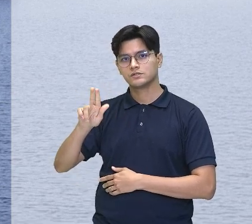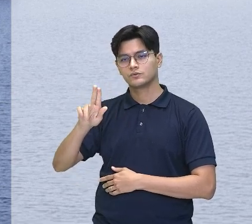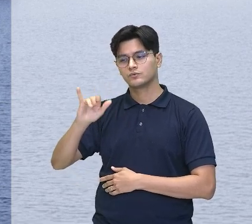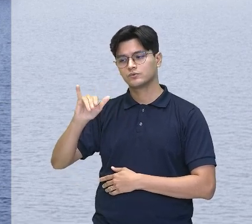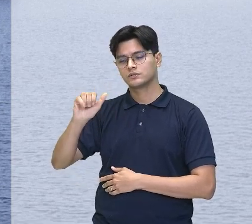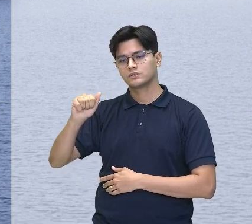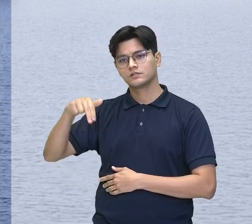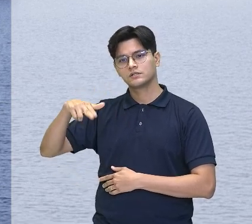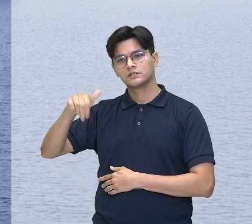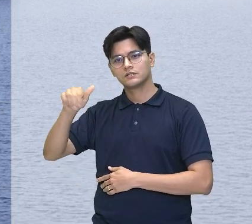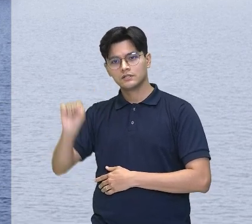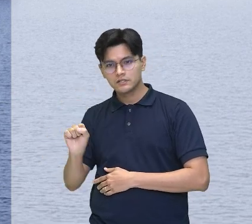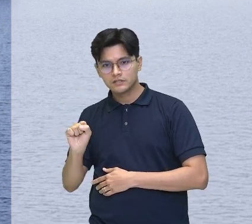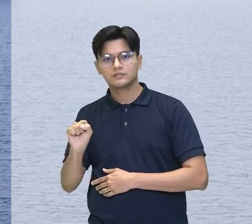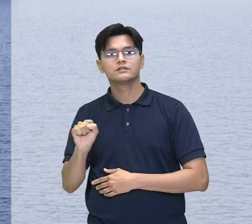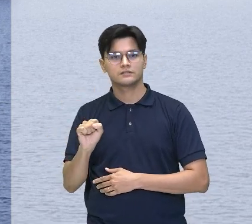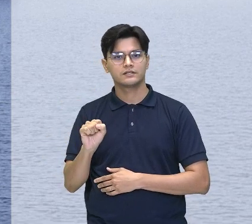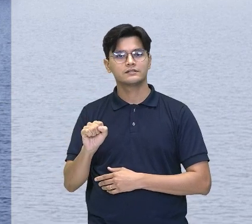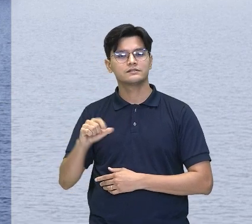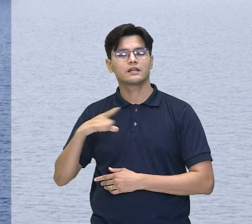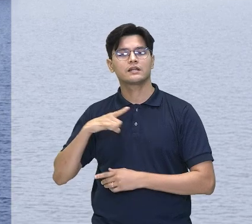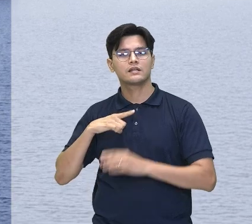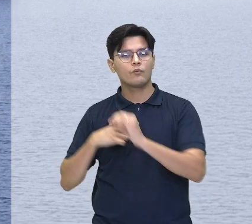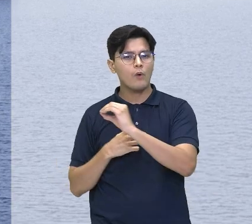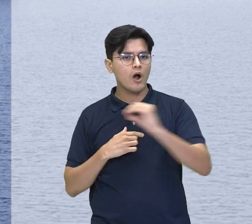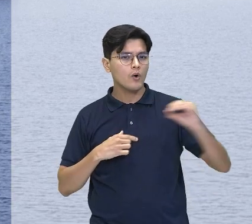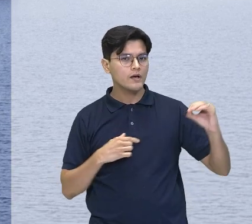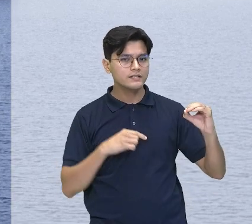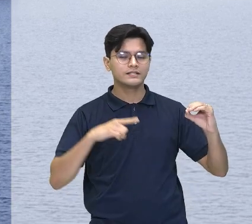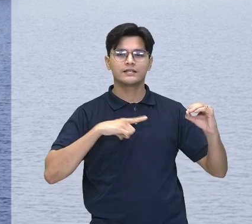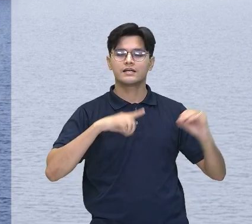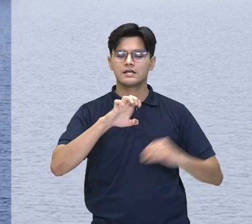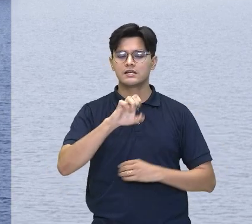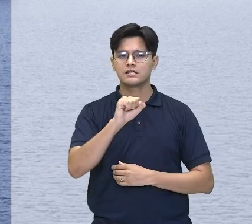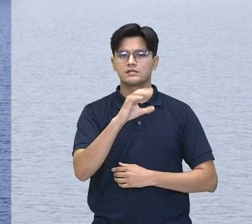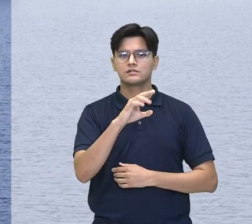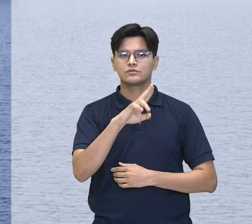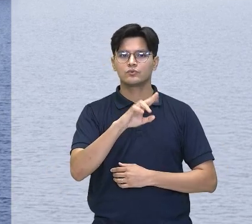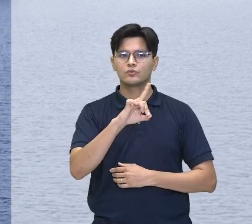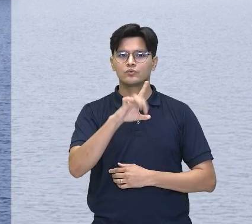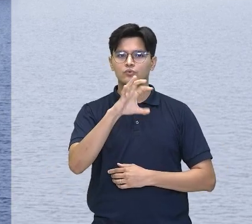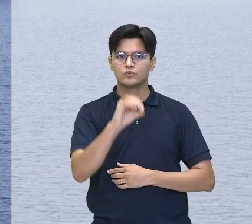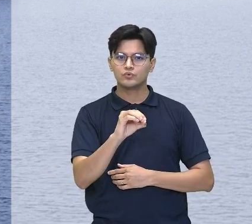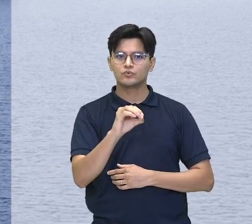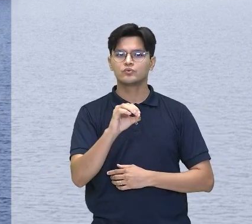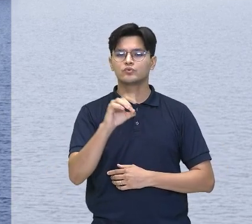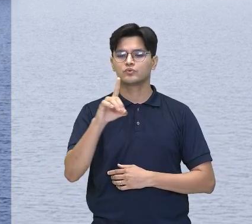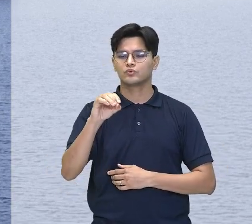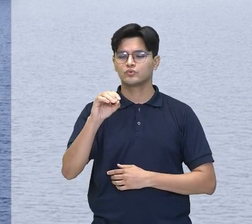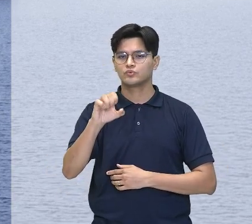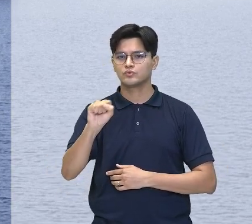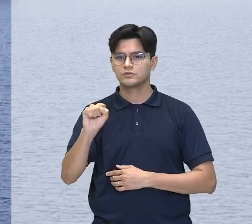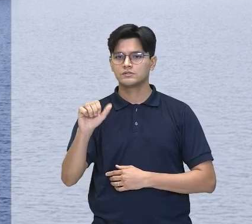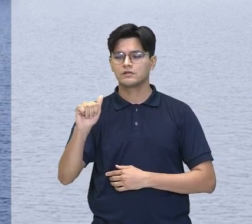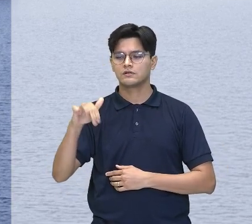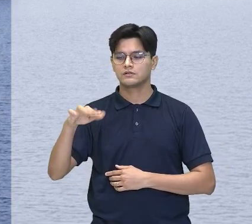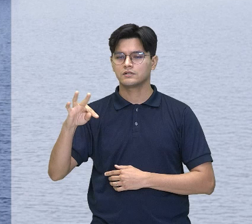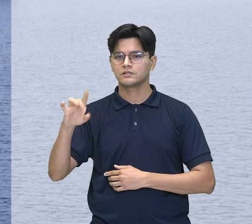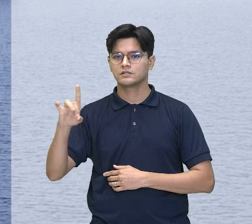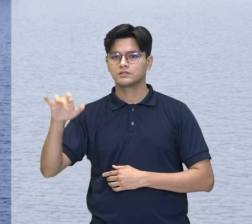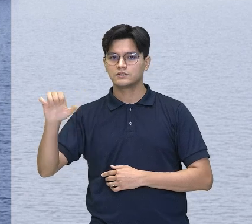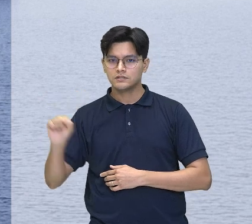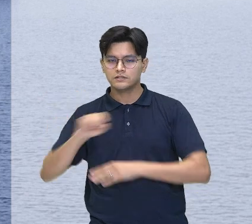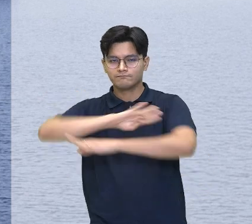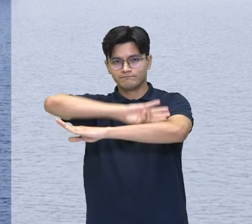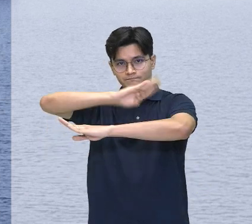temos o escudo brasileiro. Então, entre esses divisores de água, nós temos aí a